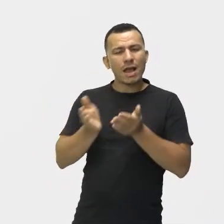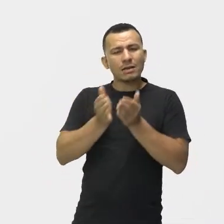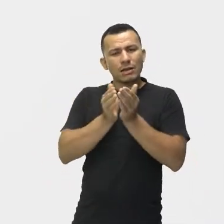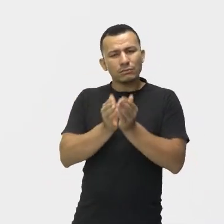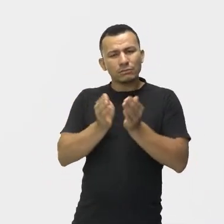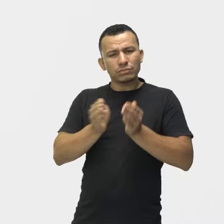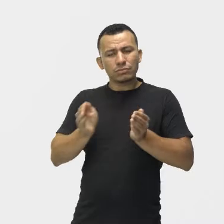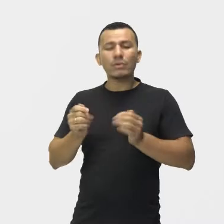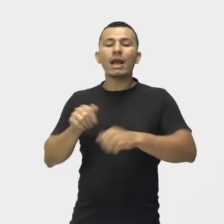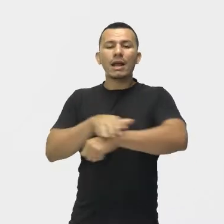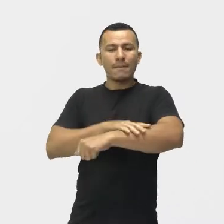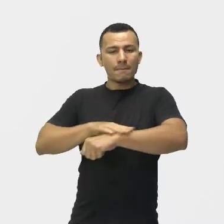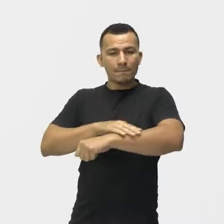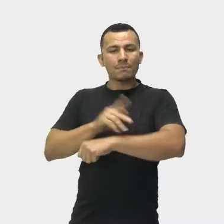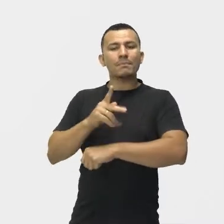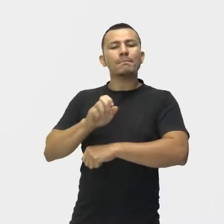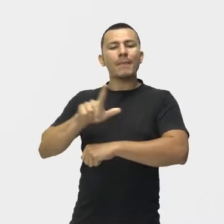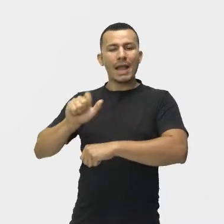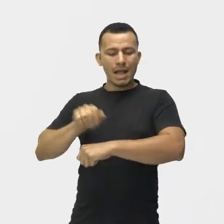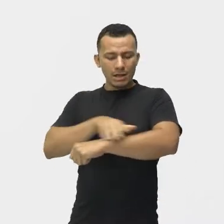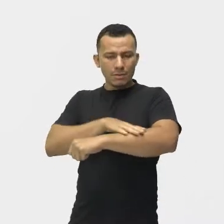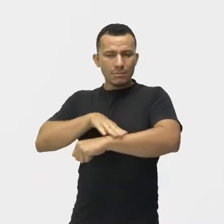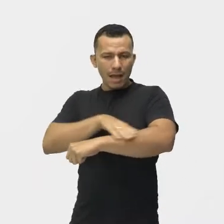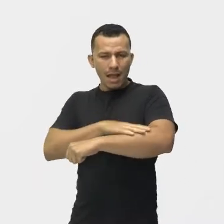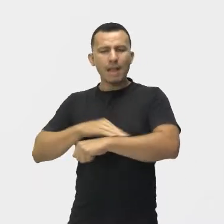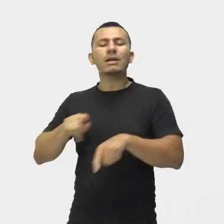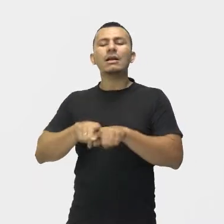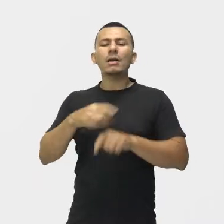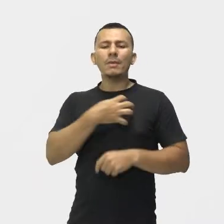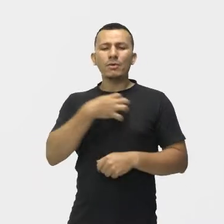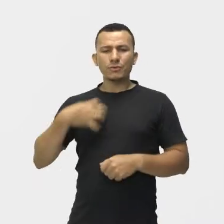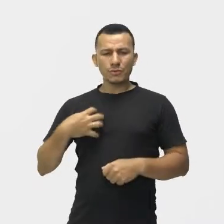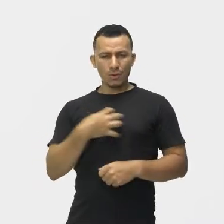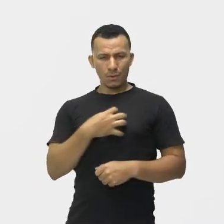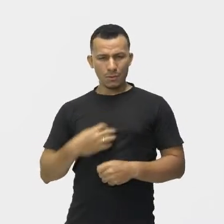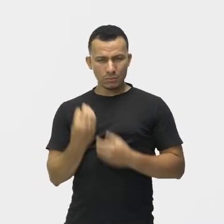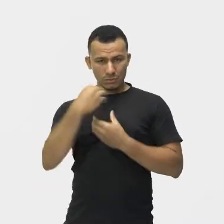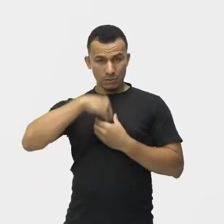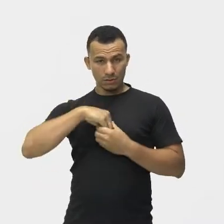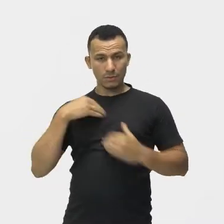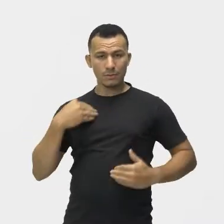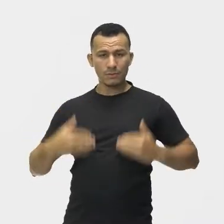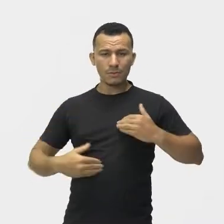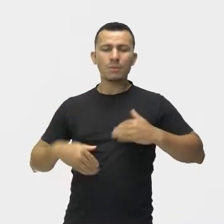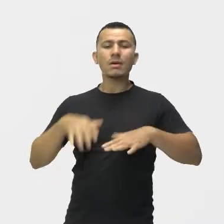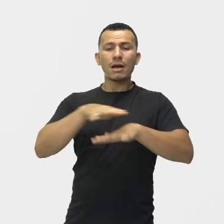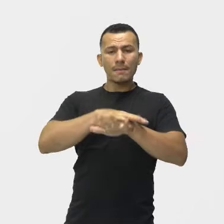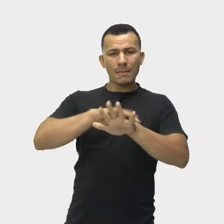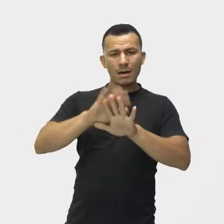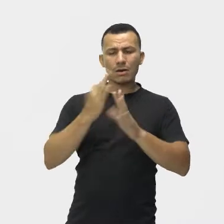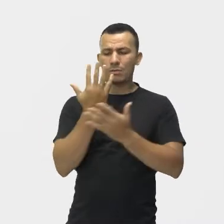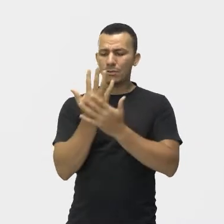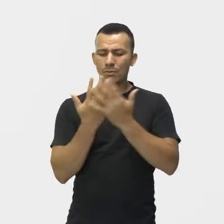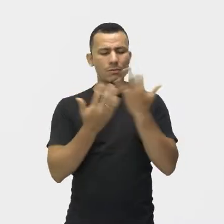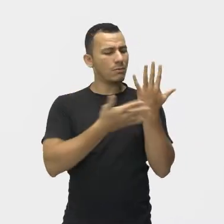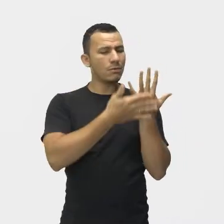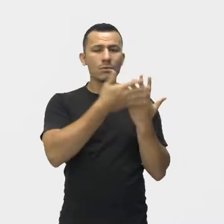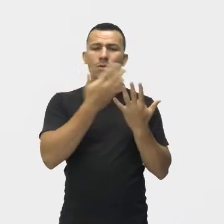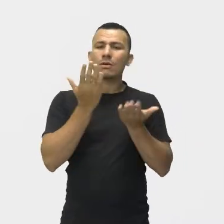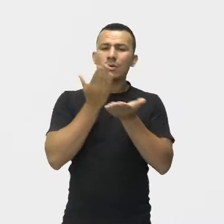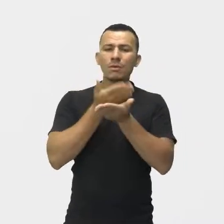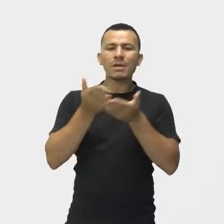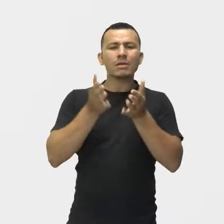formar a pele, né? Vai se formar ali os órgãos, as mãos, né? Como a gente está observando. E esse sentido ali que começa a